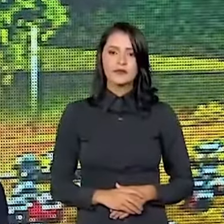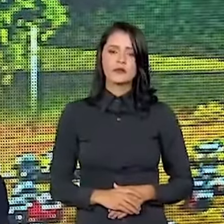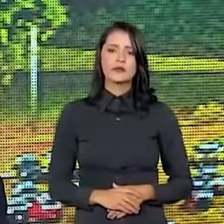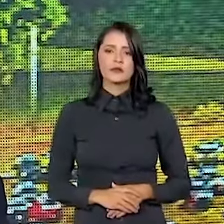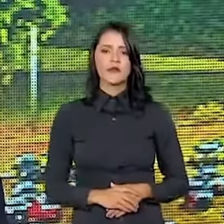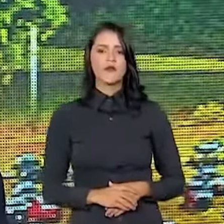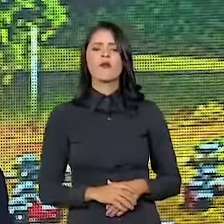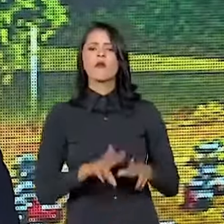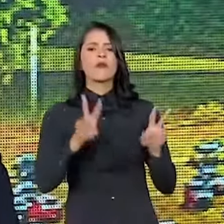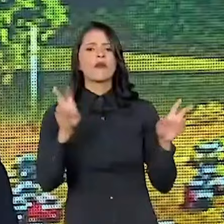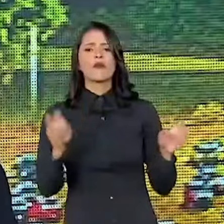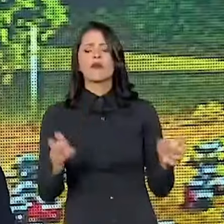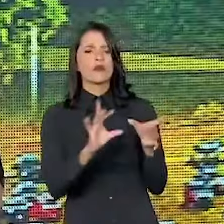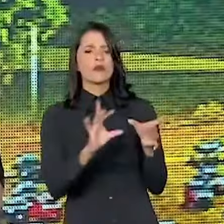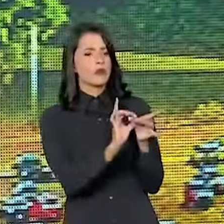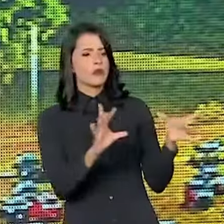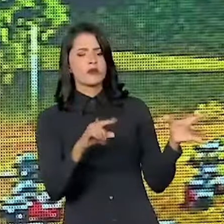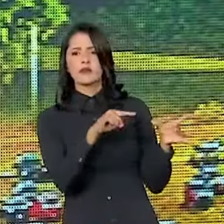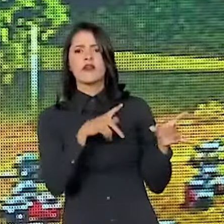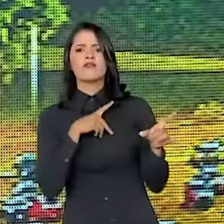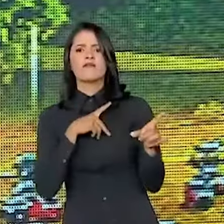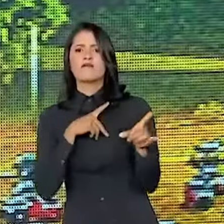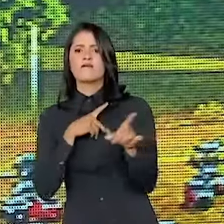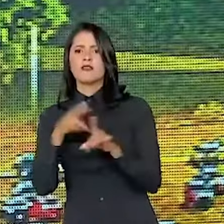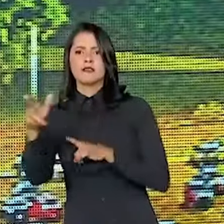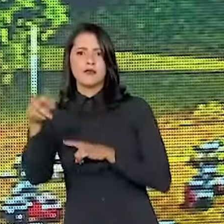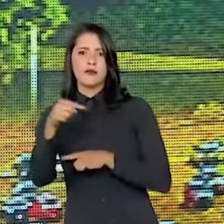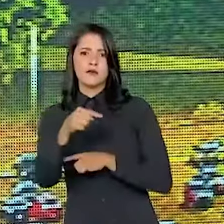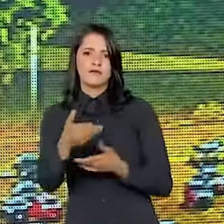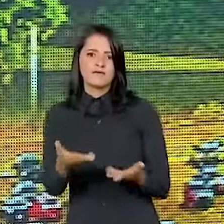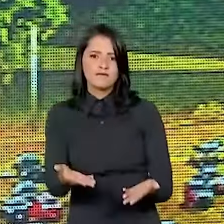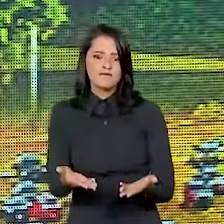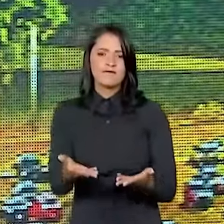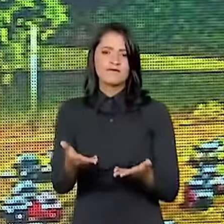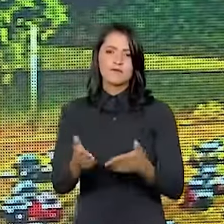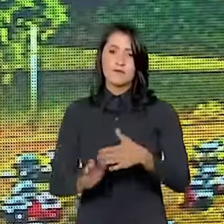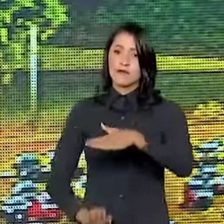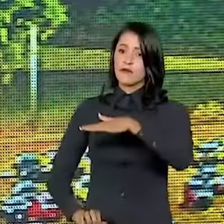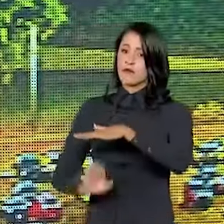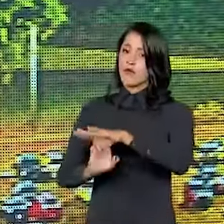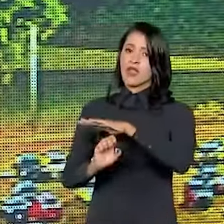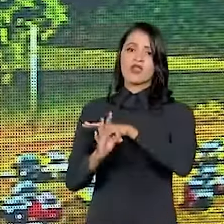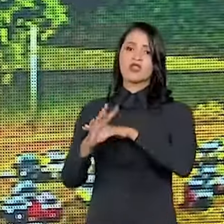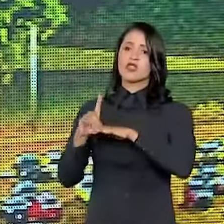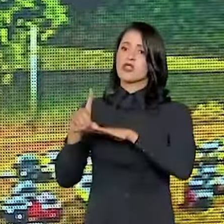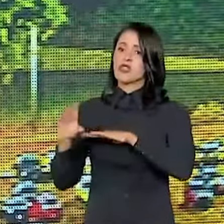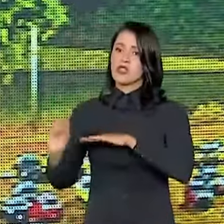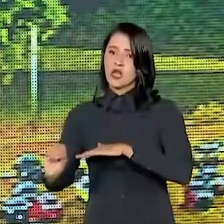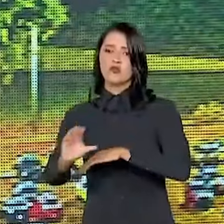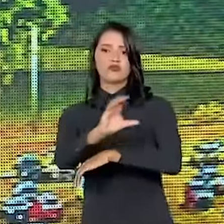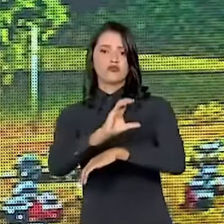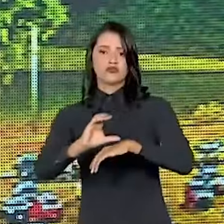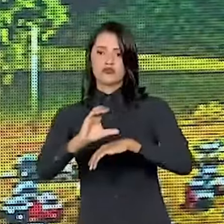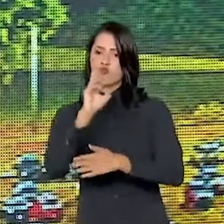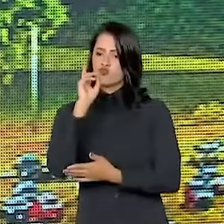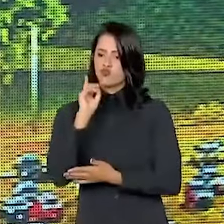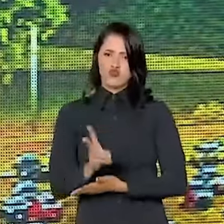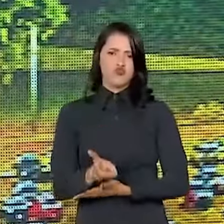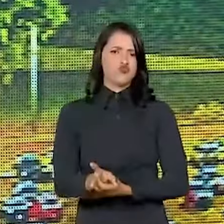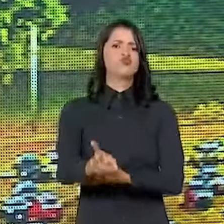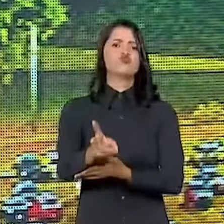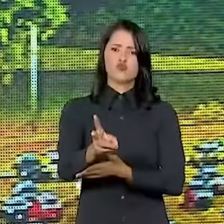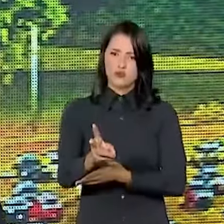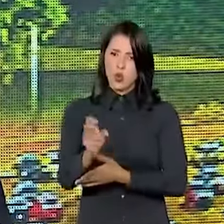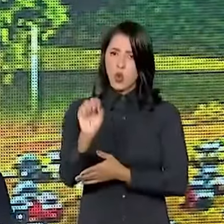A democracia venceu. O Estado constitucional prevaleceu.